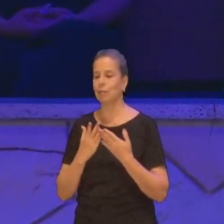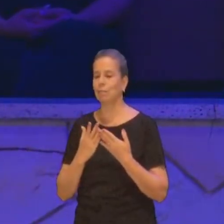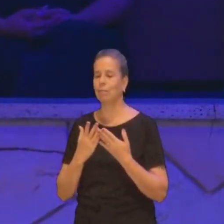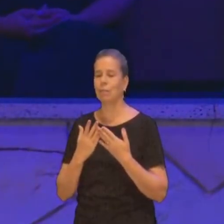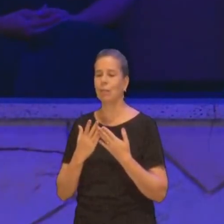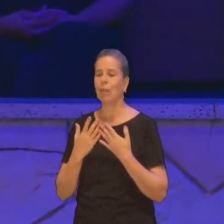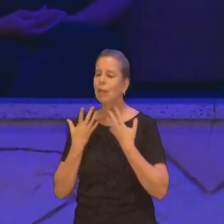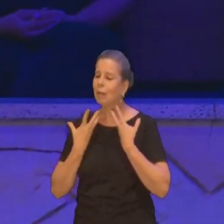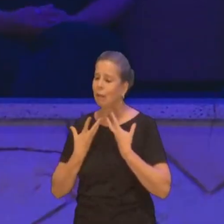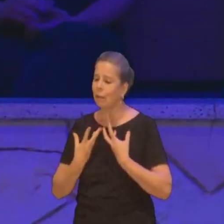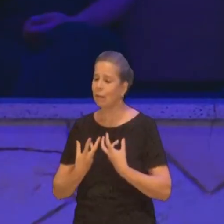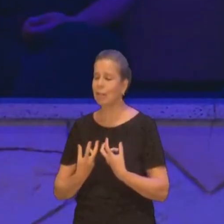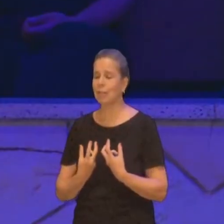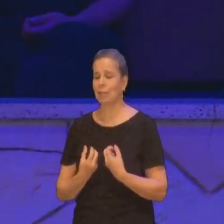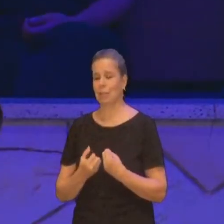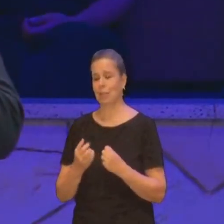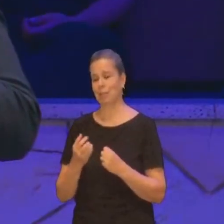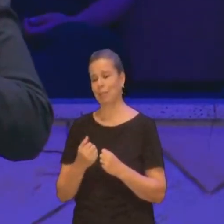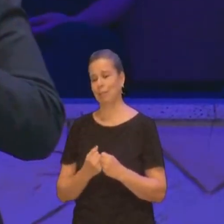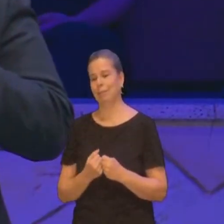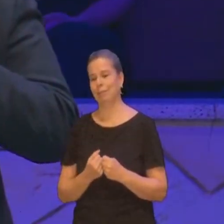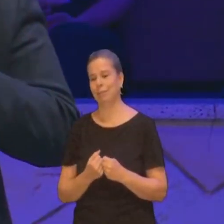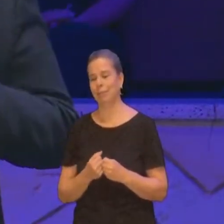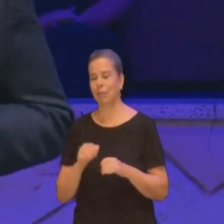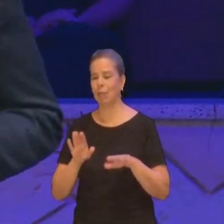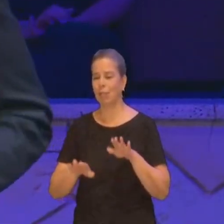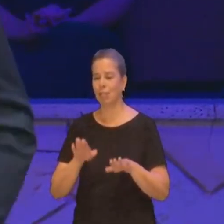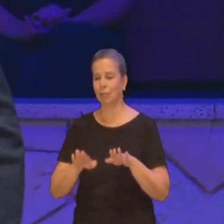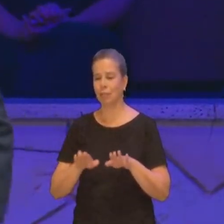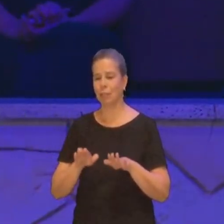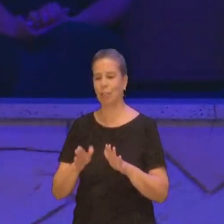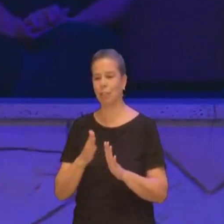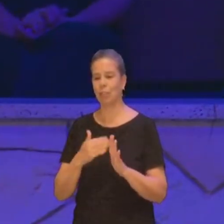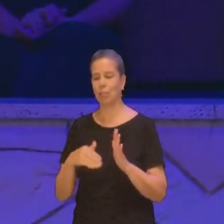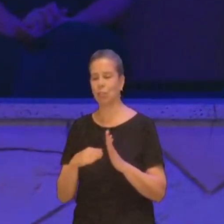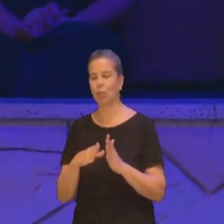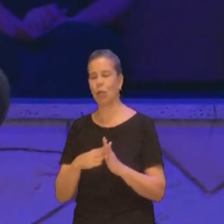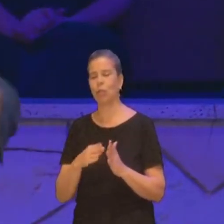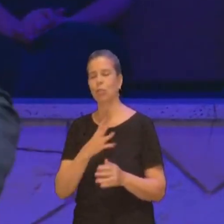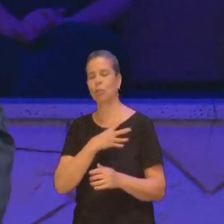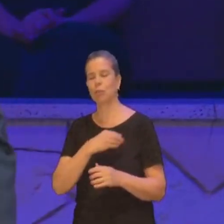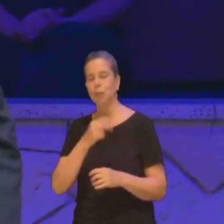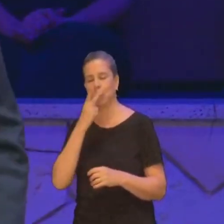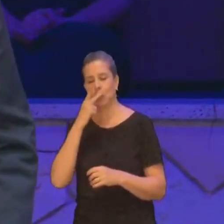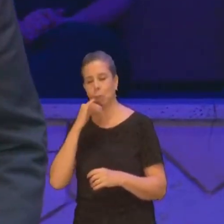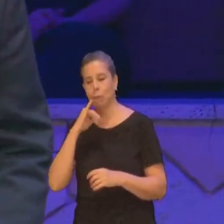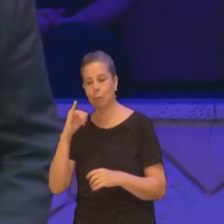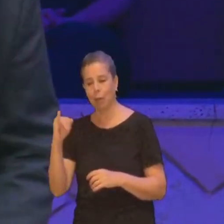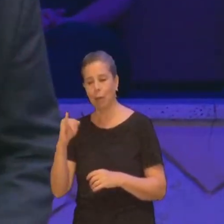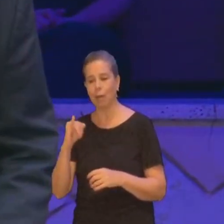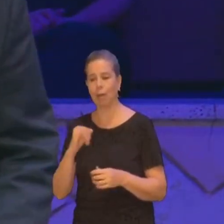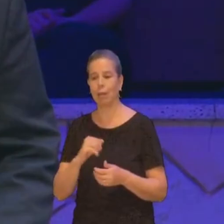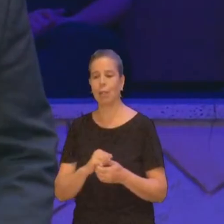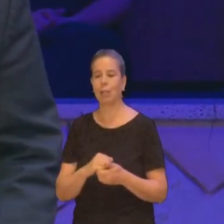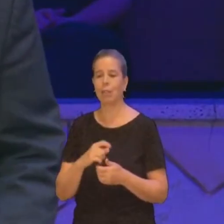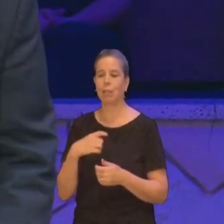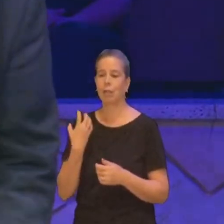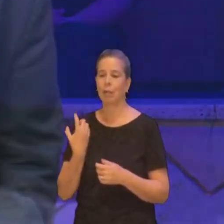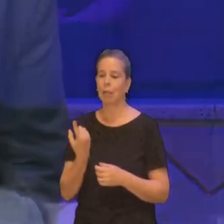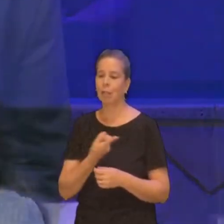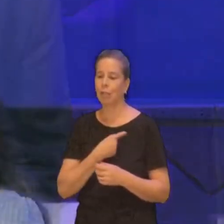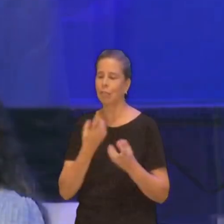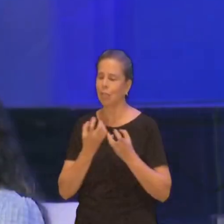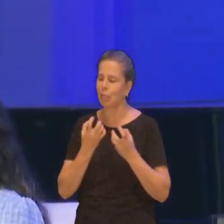todos nós. Quantas vezes nós, filhos com seus pais, nós desejamos